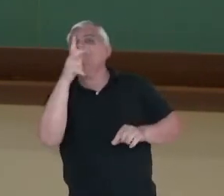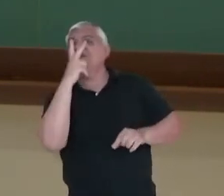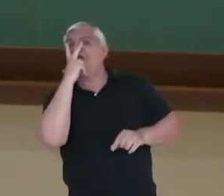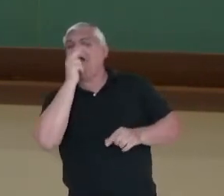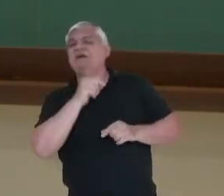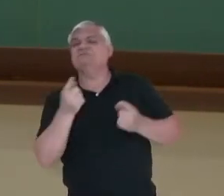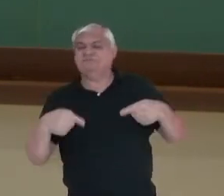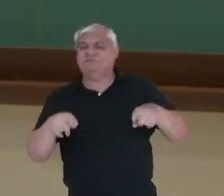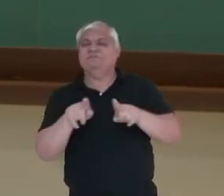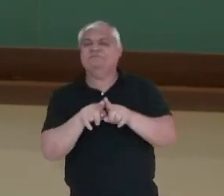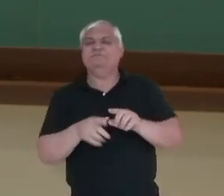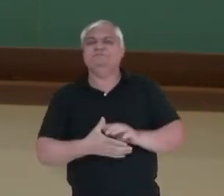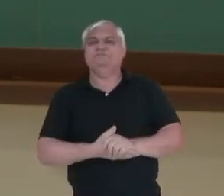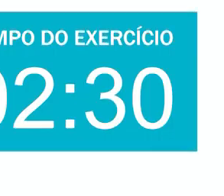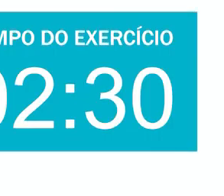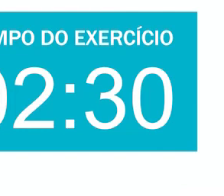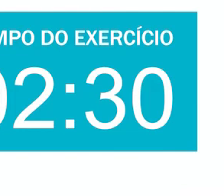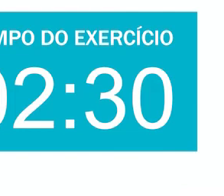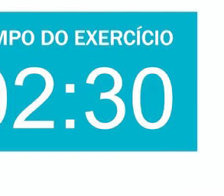a gente já retorna.